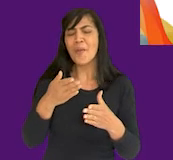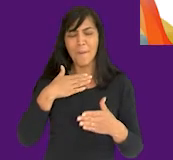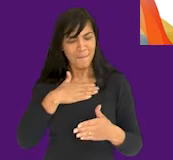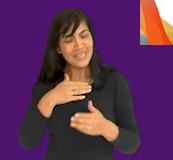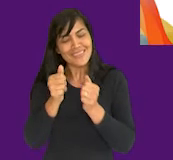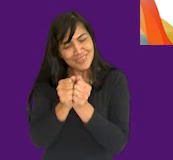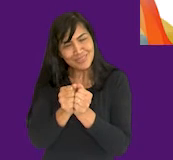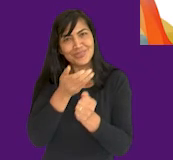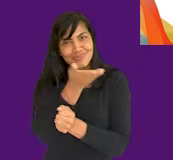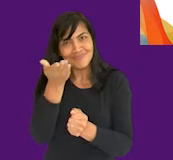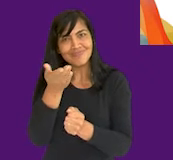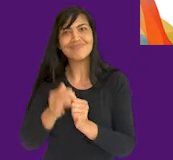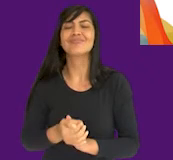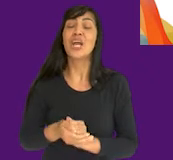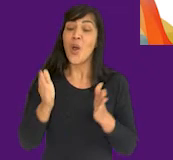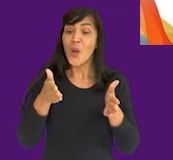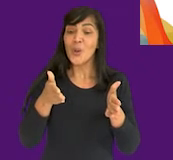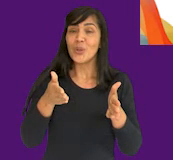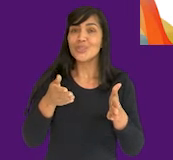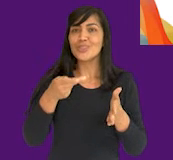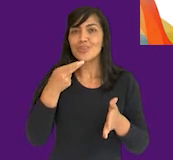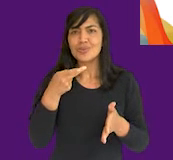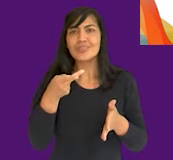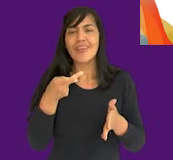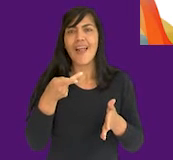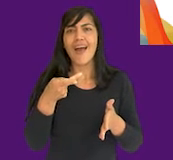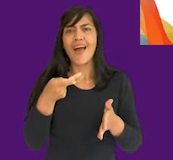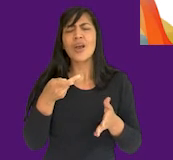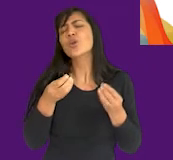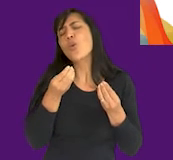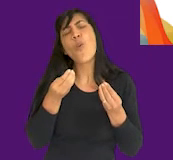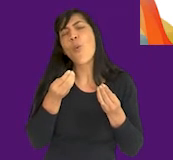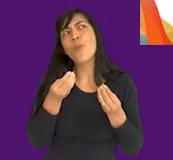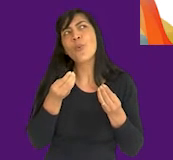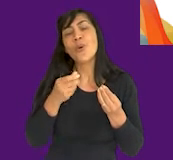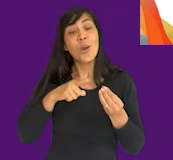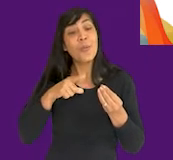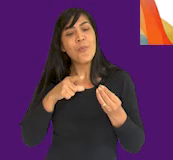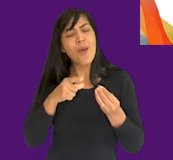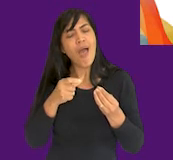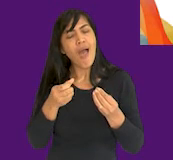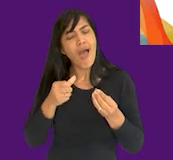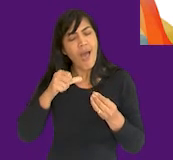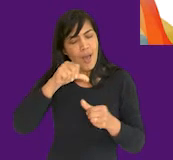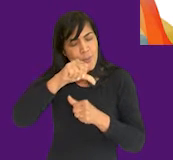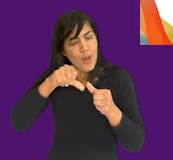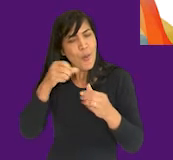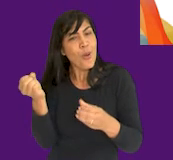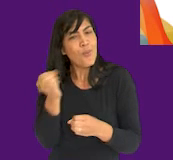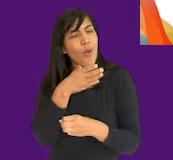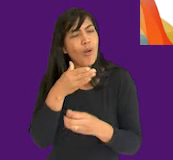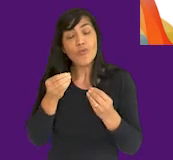com vocês então hoje nós vamos falar sobre como é que depois tornar a Inovação ao real usando